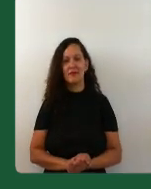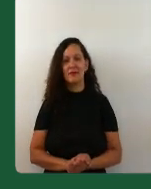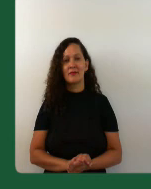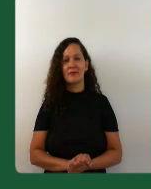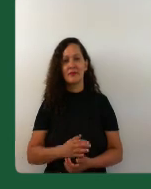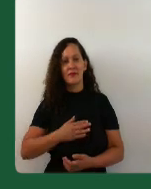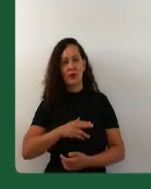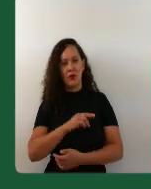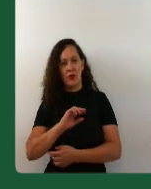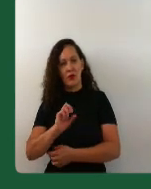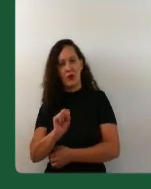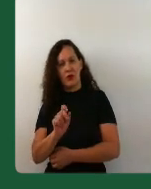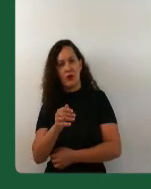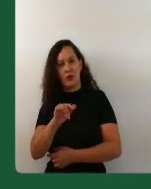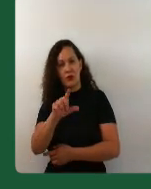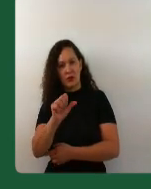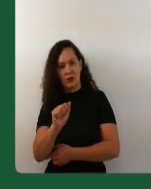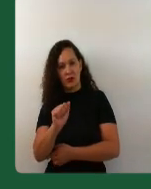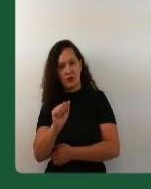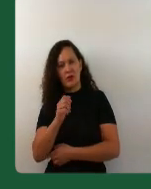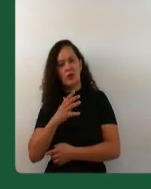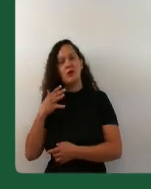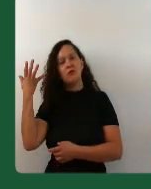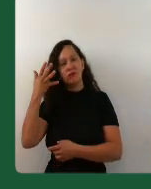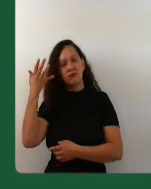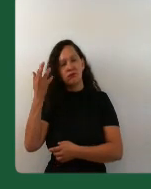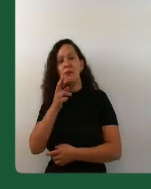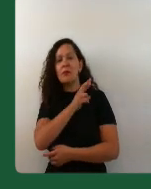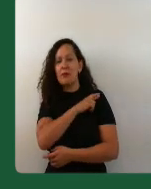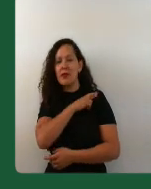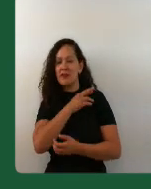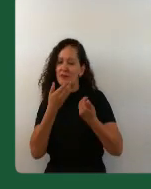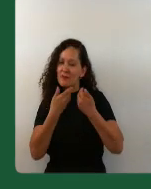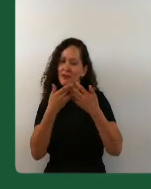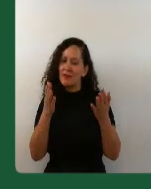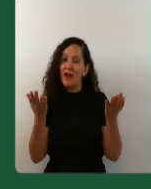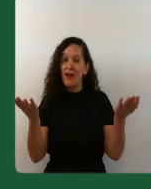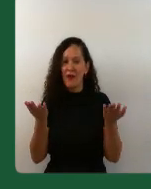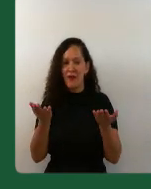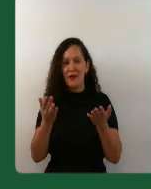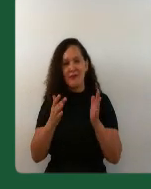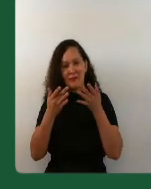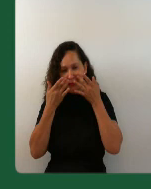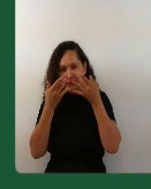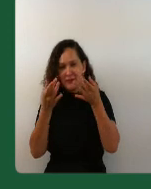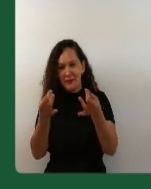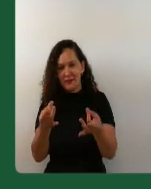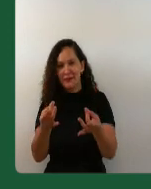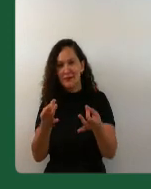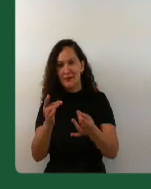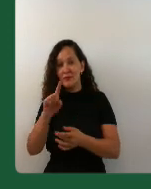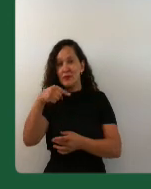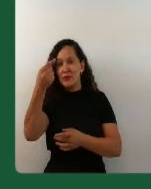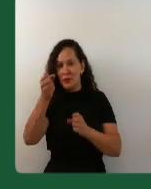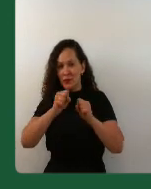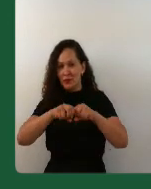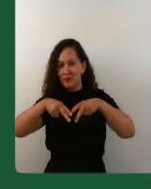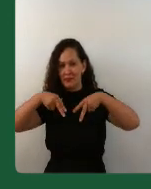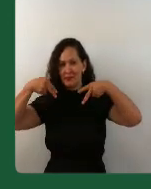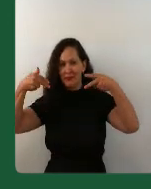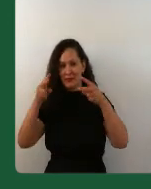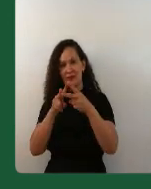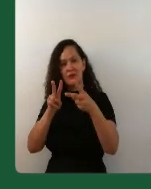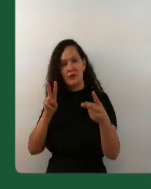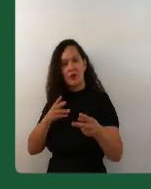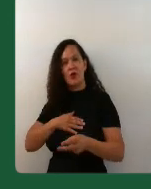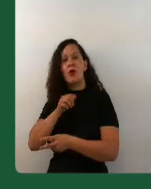Eu sou Sheila Borges, mestre de cerimônias. Neste momento eu vou fazer a apresentação deste próximo painel. Sou